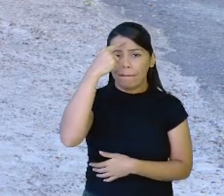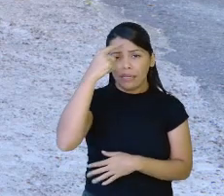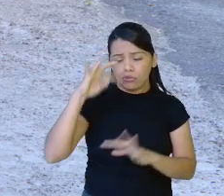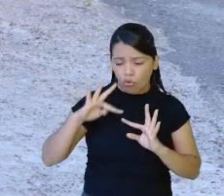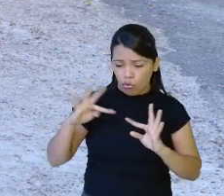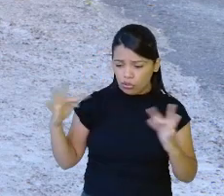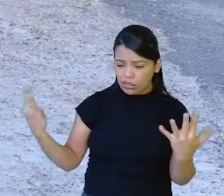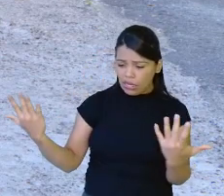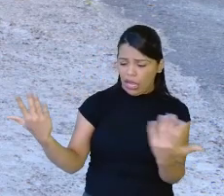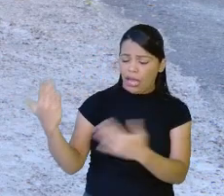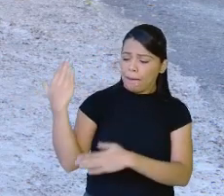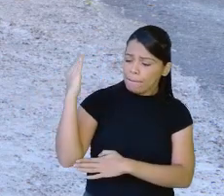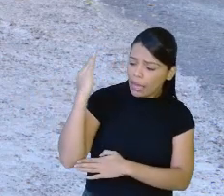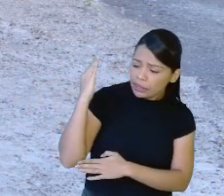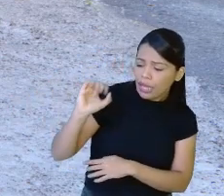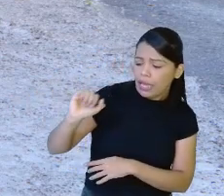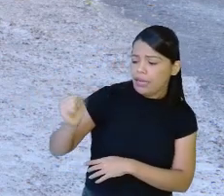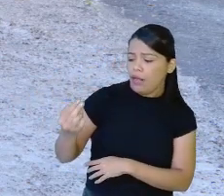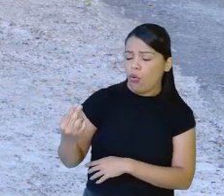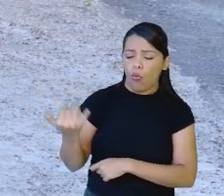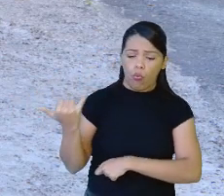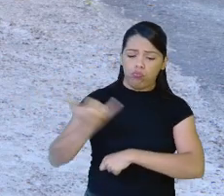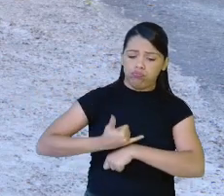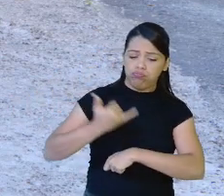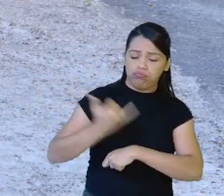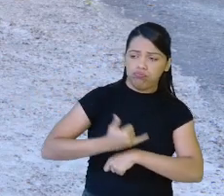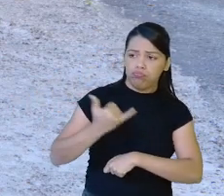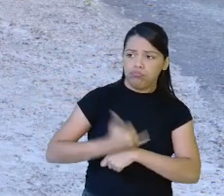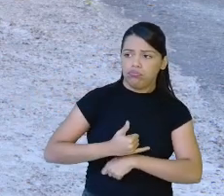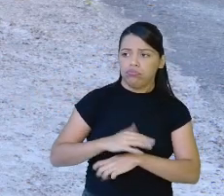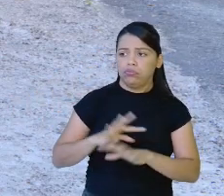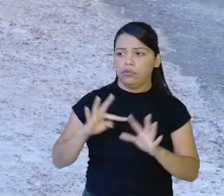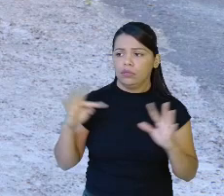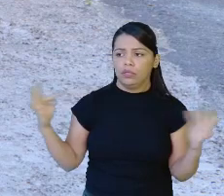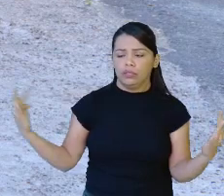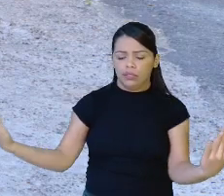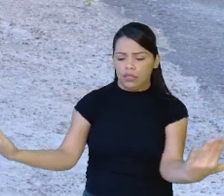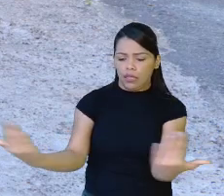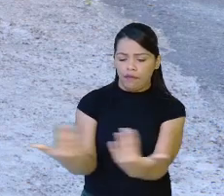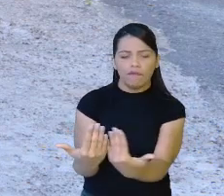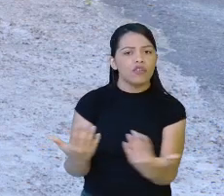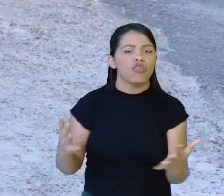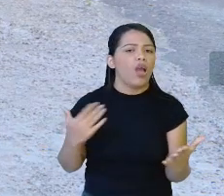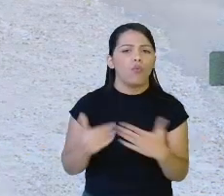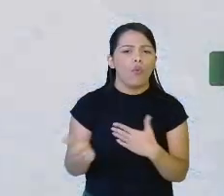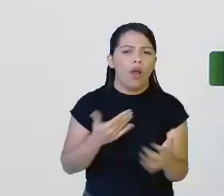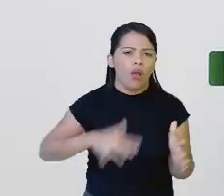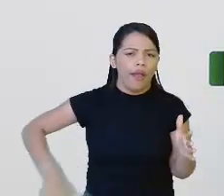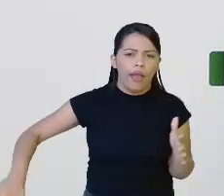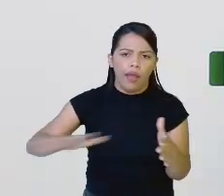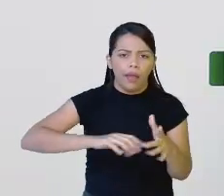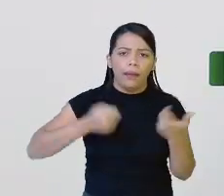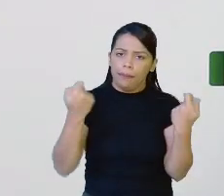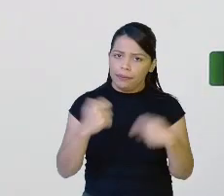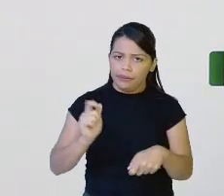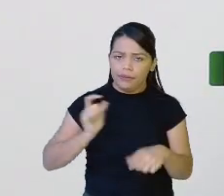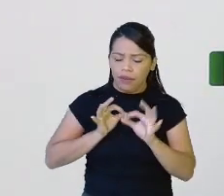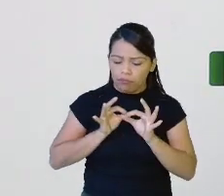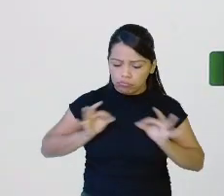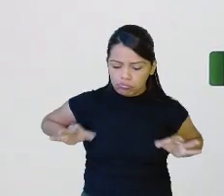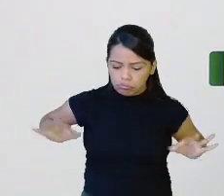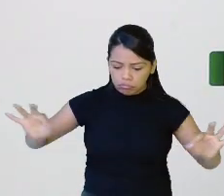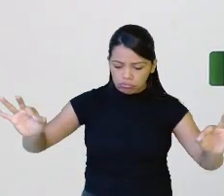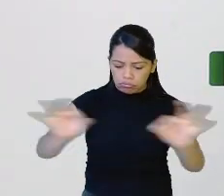cerca, pensou em cercar determinado espaço, lembra de perímetro, tá?